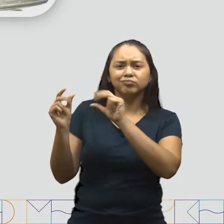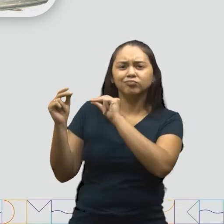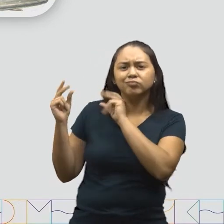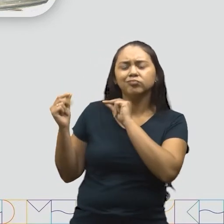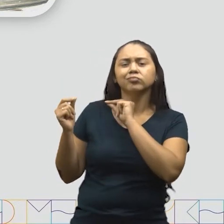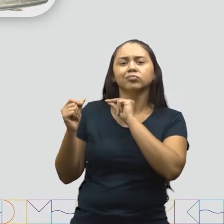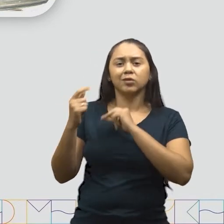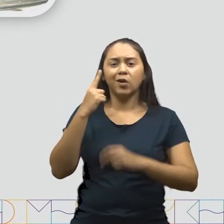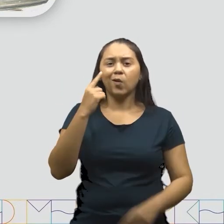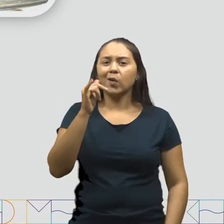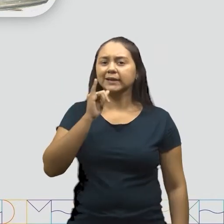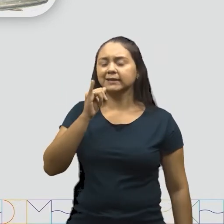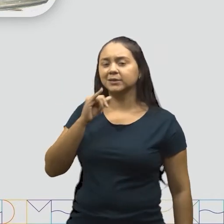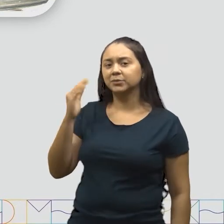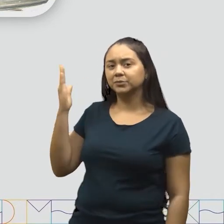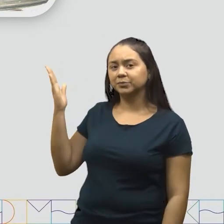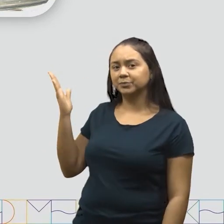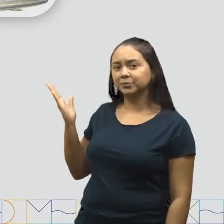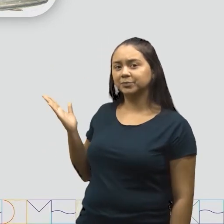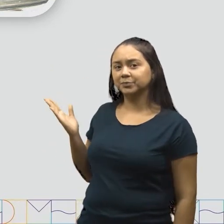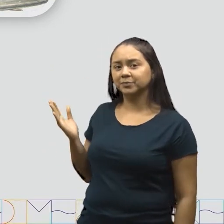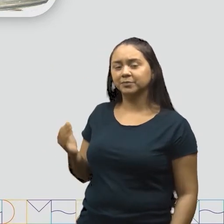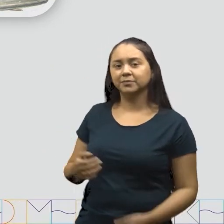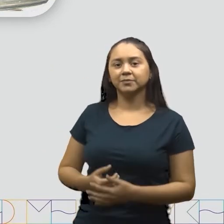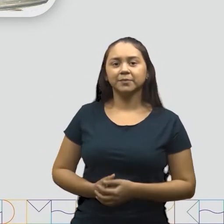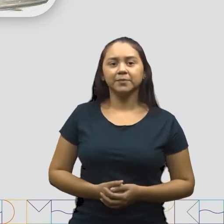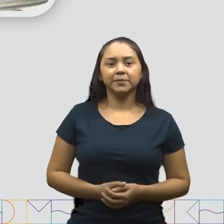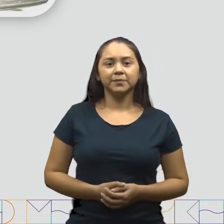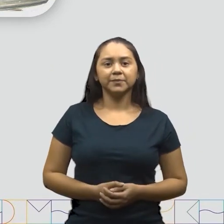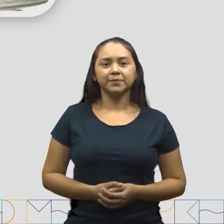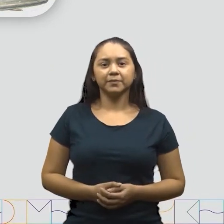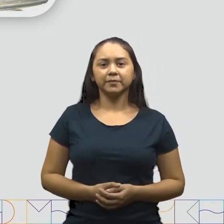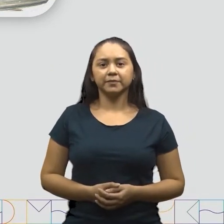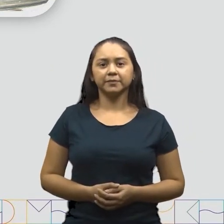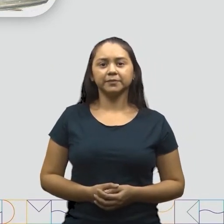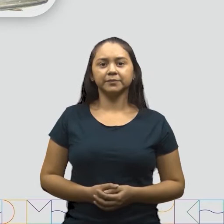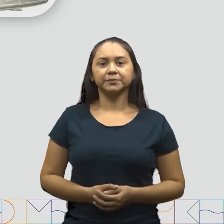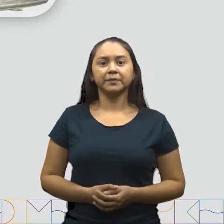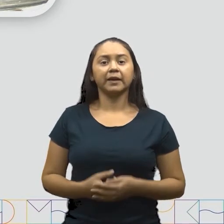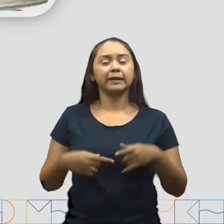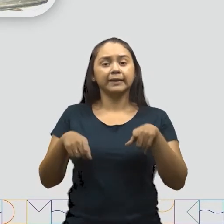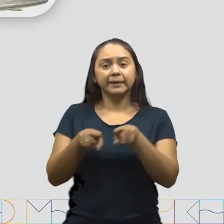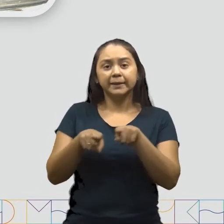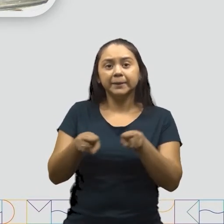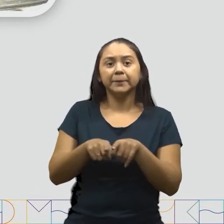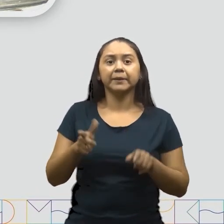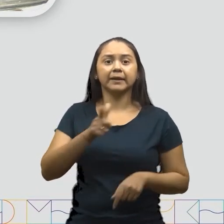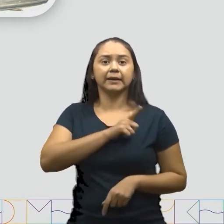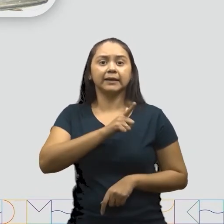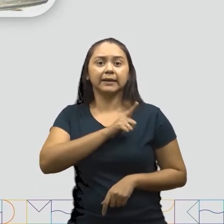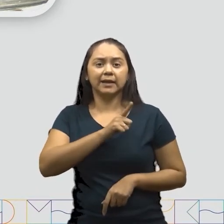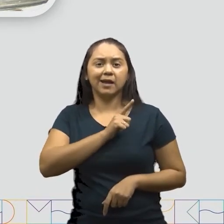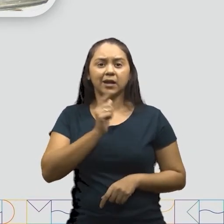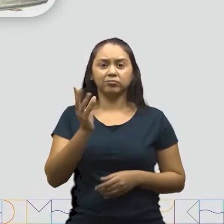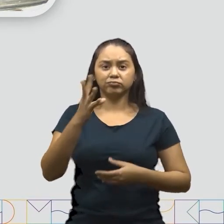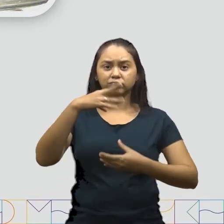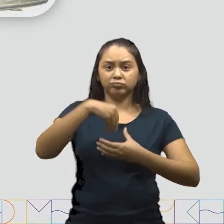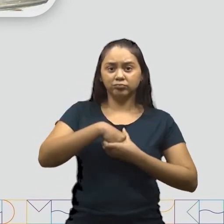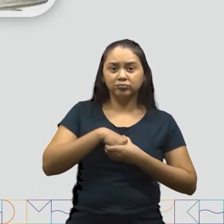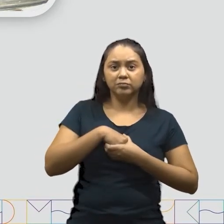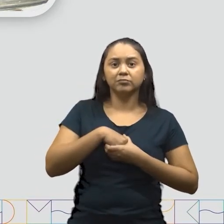coelenterados, água-viva e pólipo, e equinodermas, estrela do mar, possuem um sistema